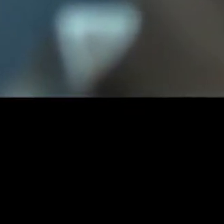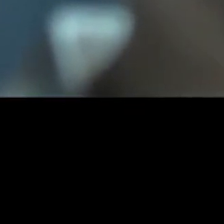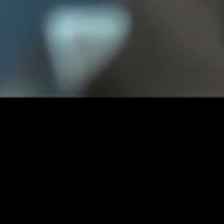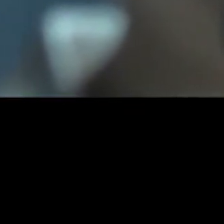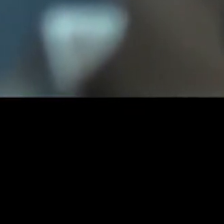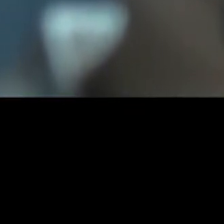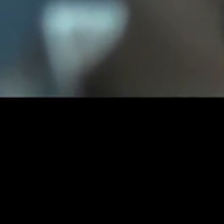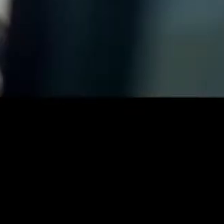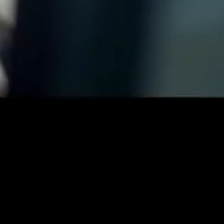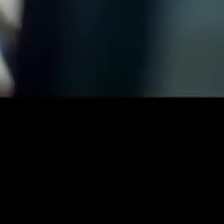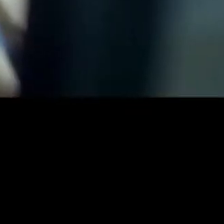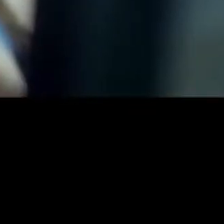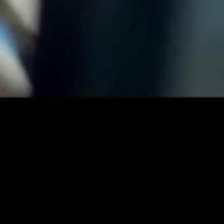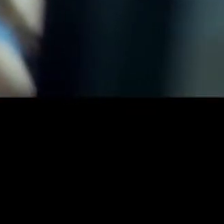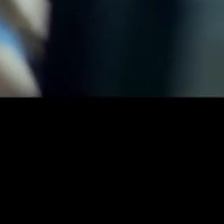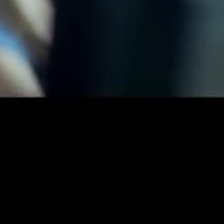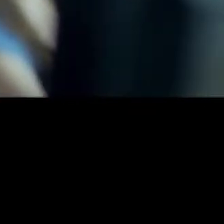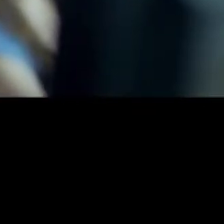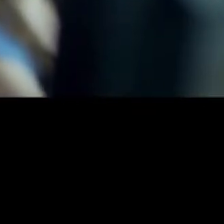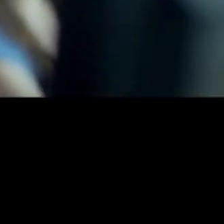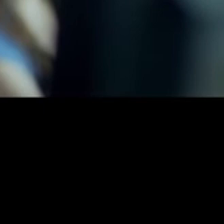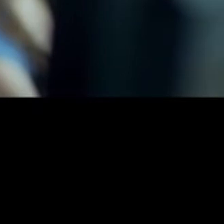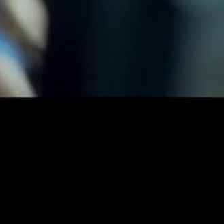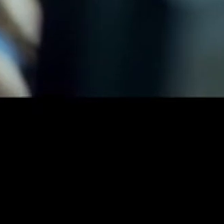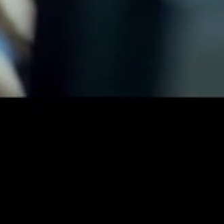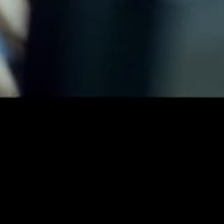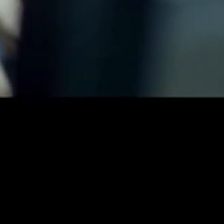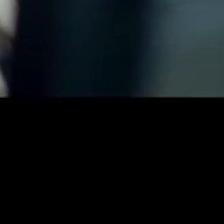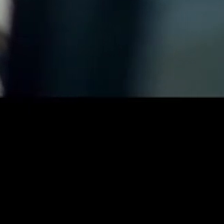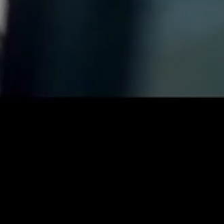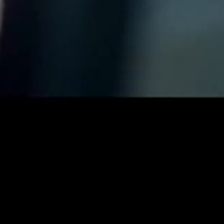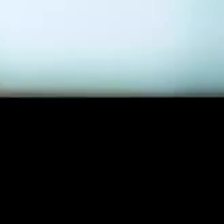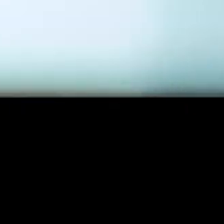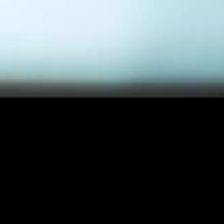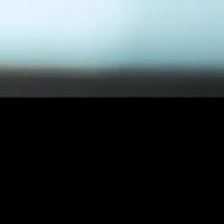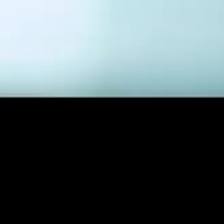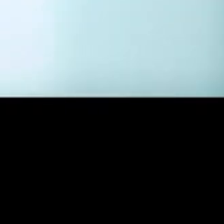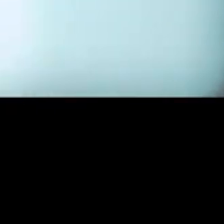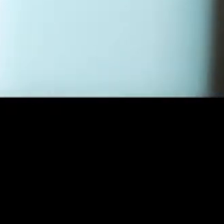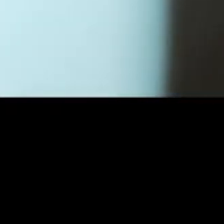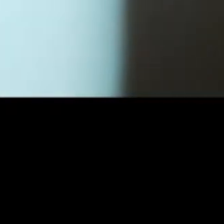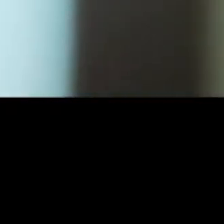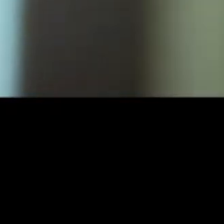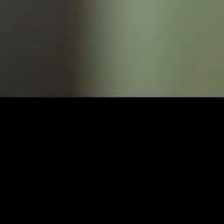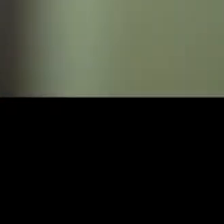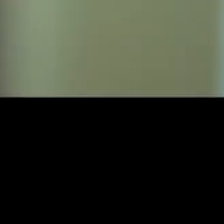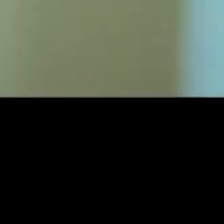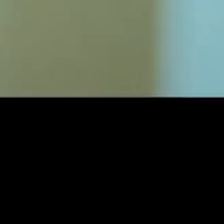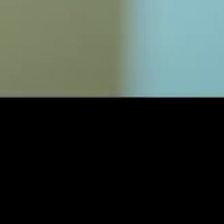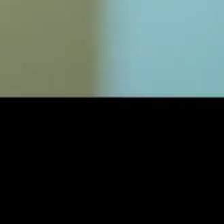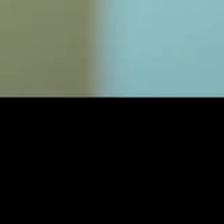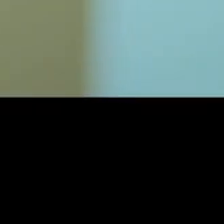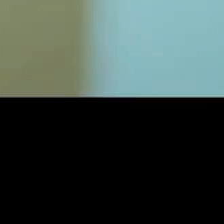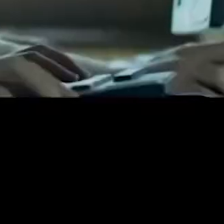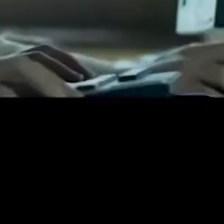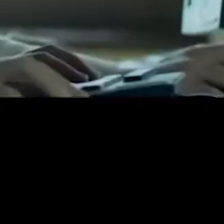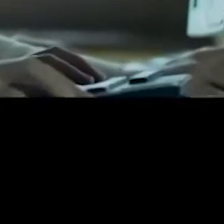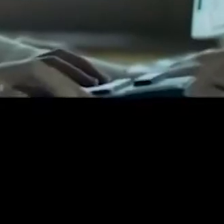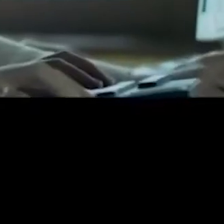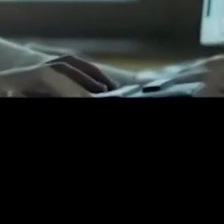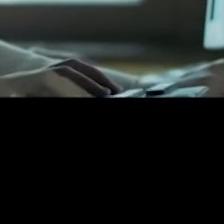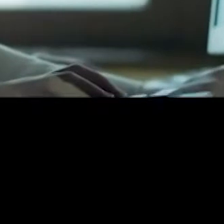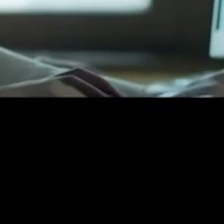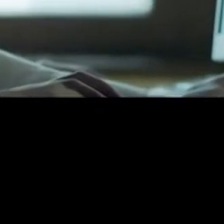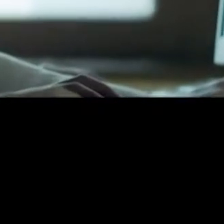sozinha. Liga pra gente. Parentes, amigos, vizinhos, qualquer um pode ligar. E não é só violência física. Xingar, humilhar,